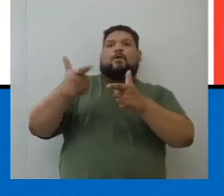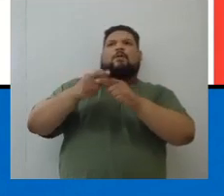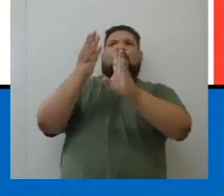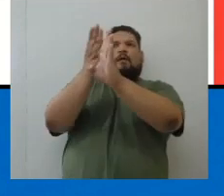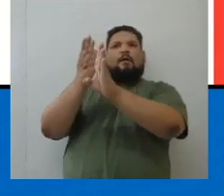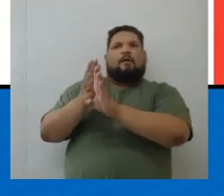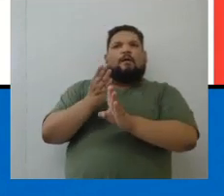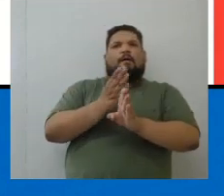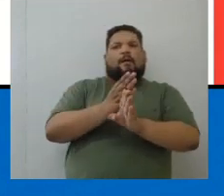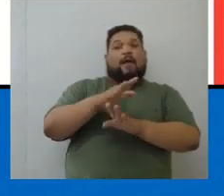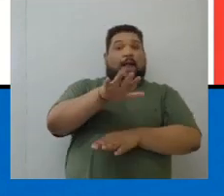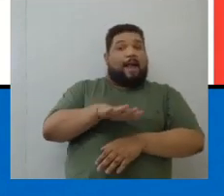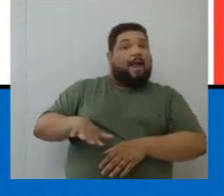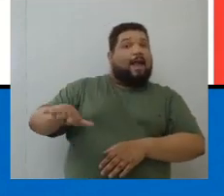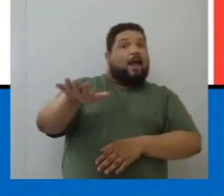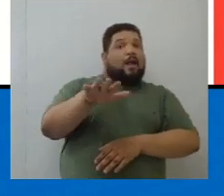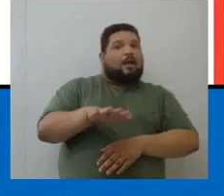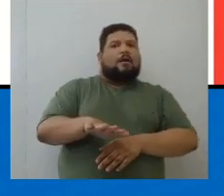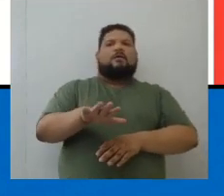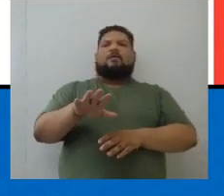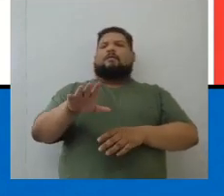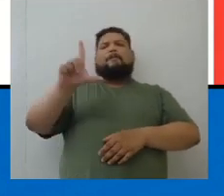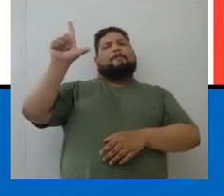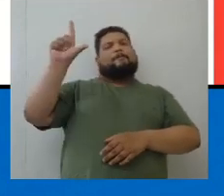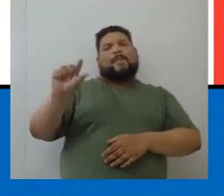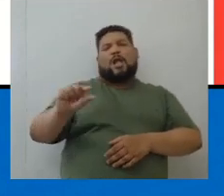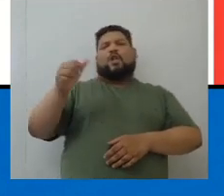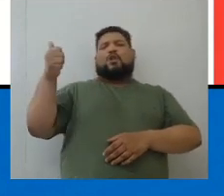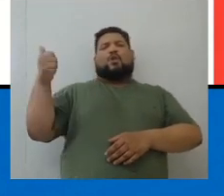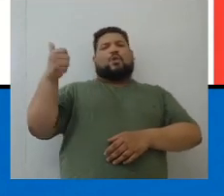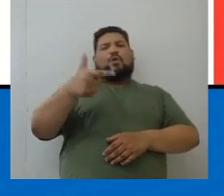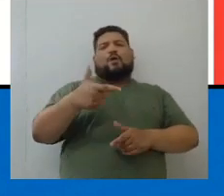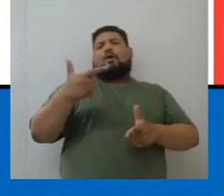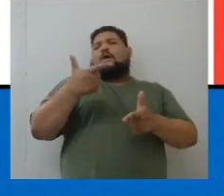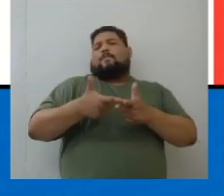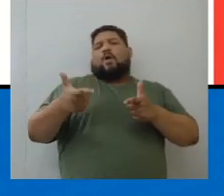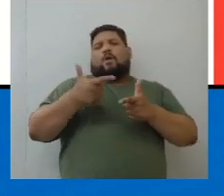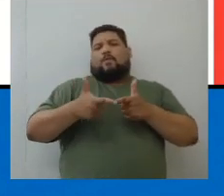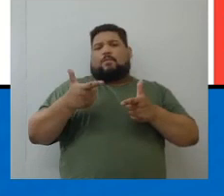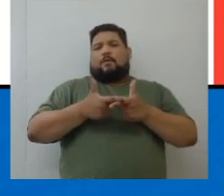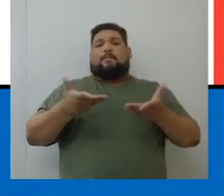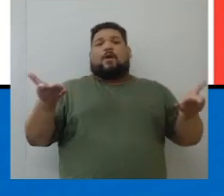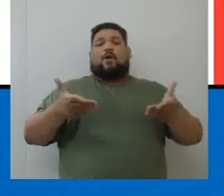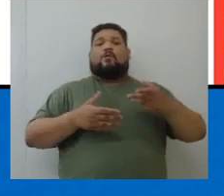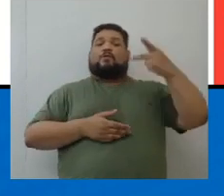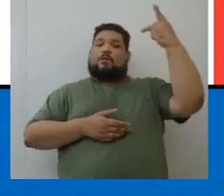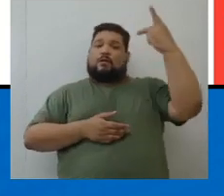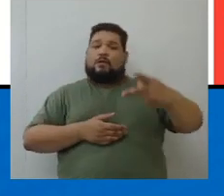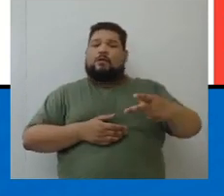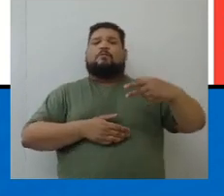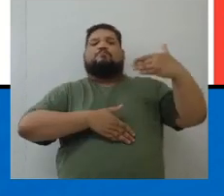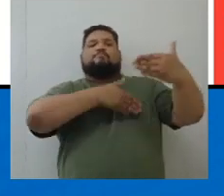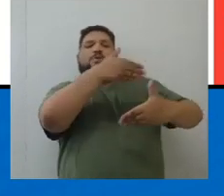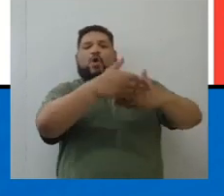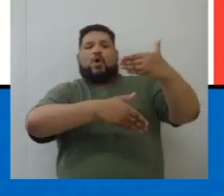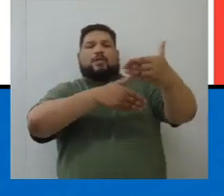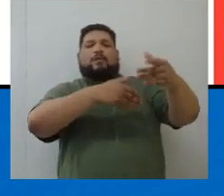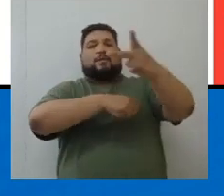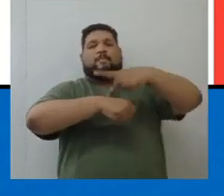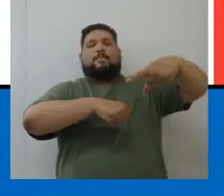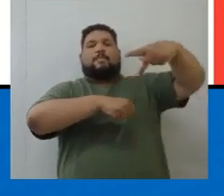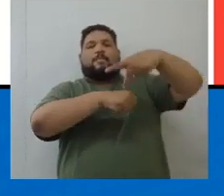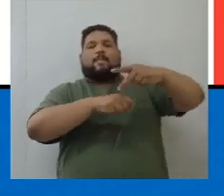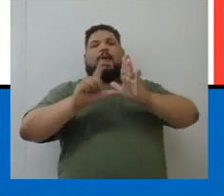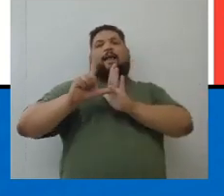nessas áreas serão infinitamente menores ao que a gente tem, por exemplo, no processo de urbanização dos